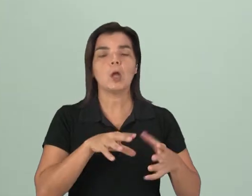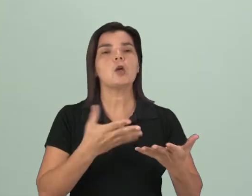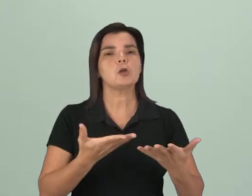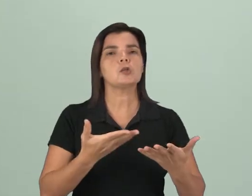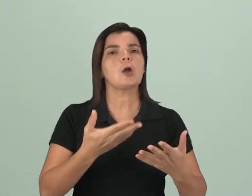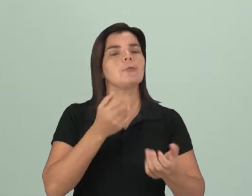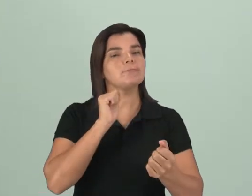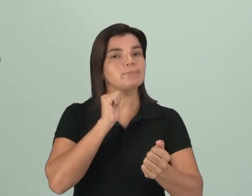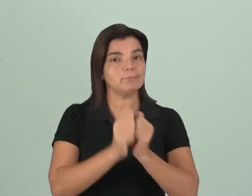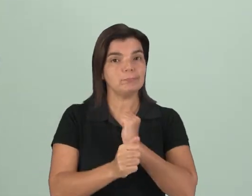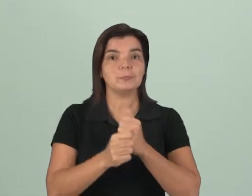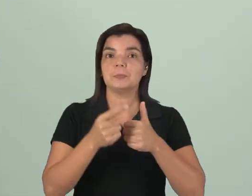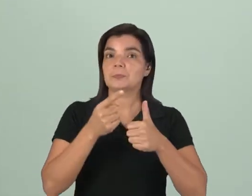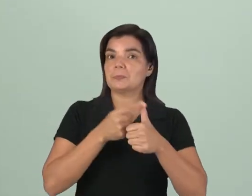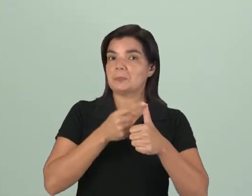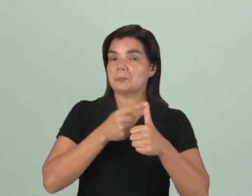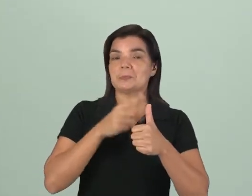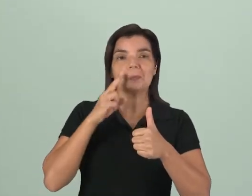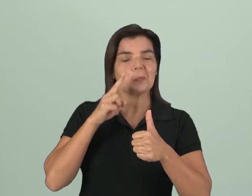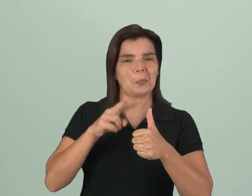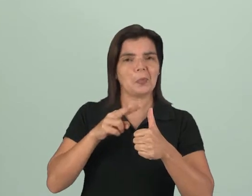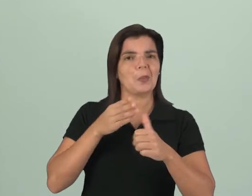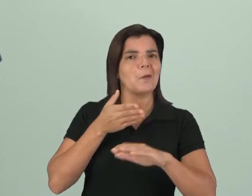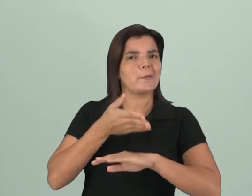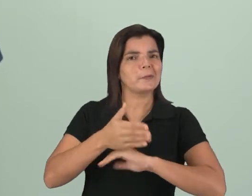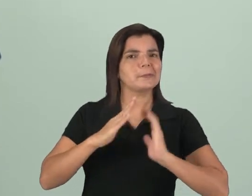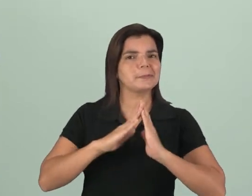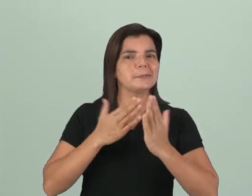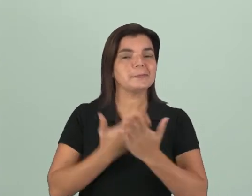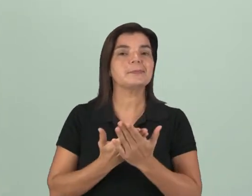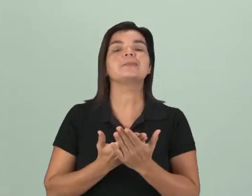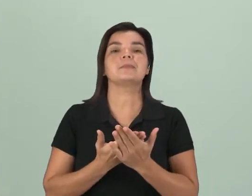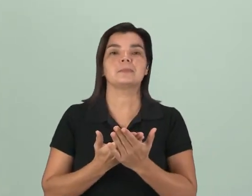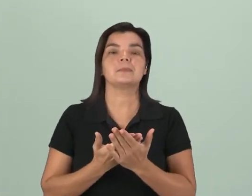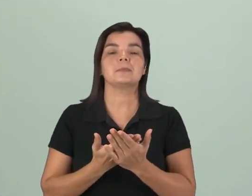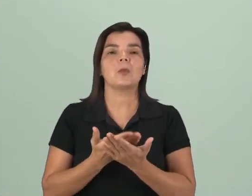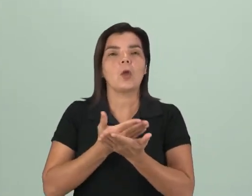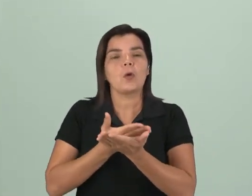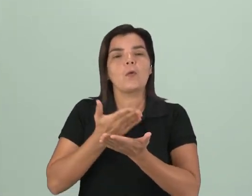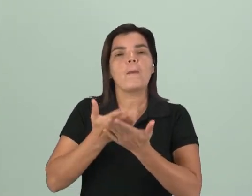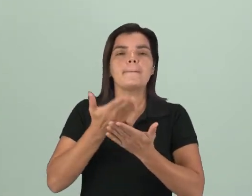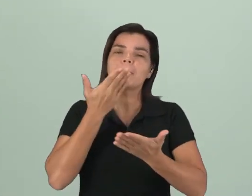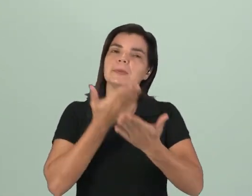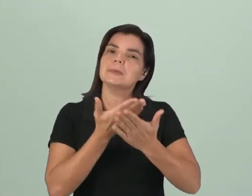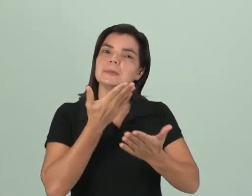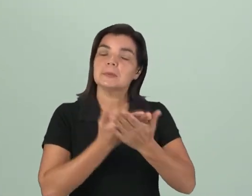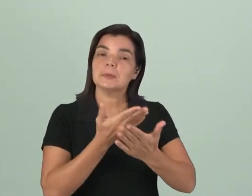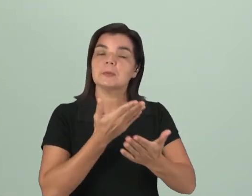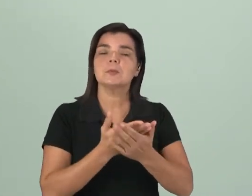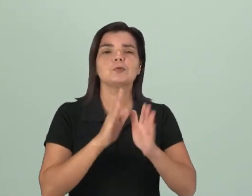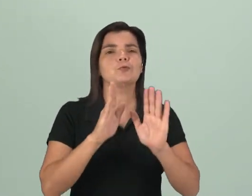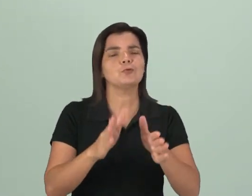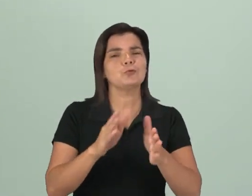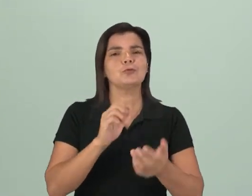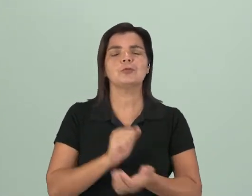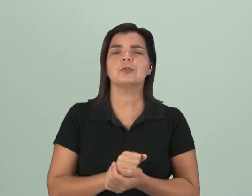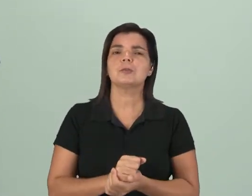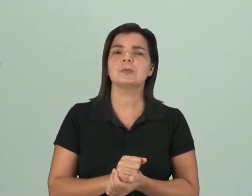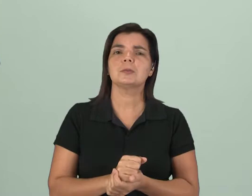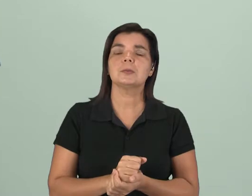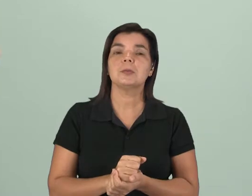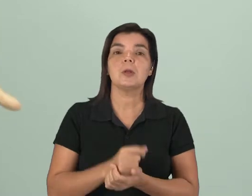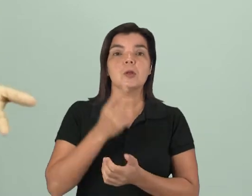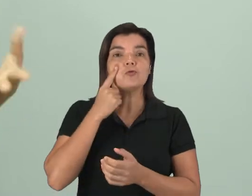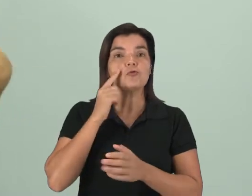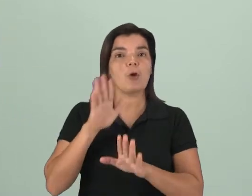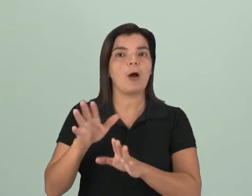recebe esse esporte à primeira vista. Quando a gente entra na escola, né? Quando a gente começa a estudar, nós já